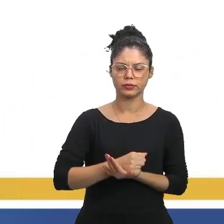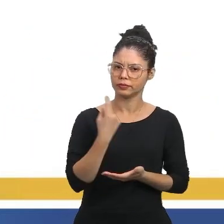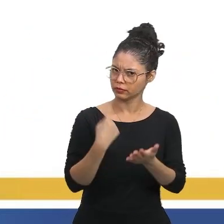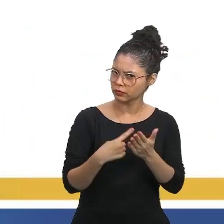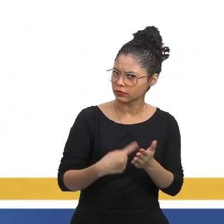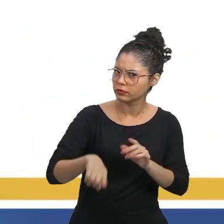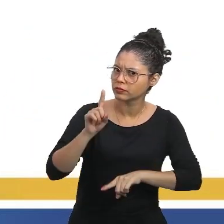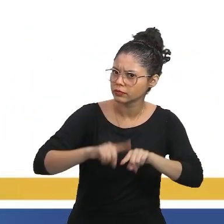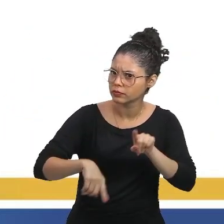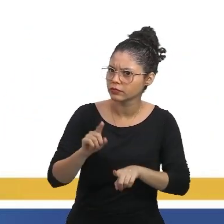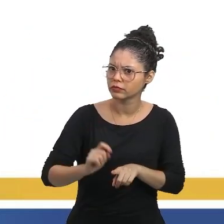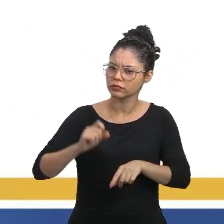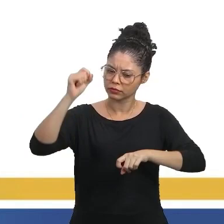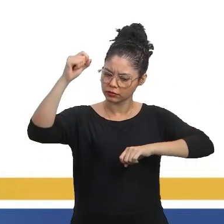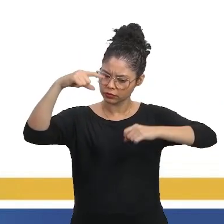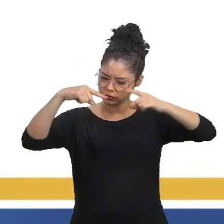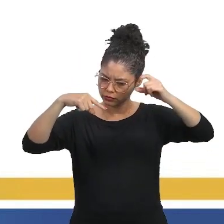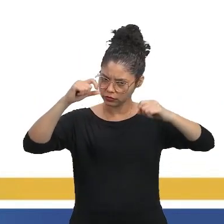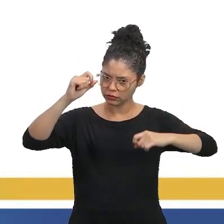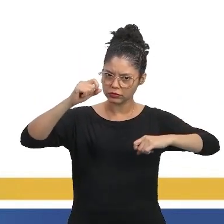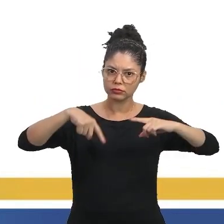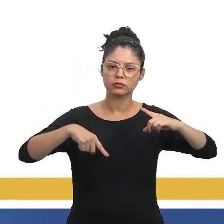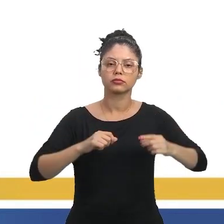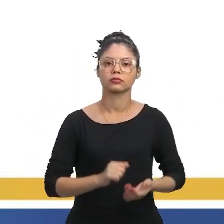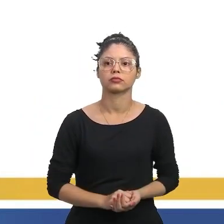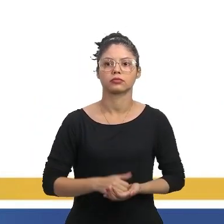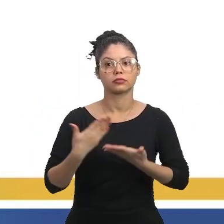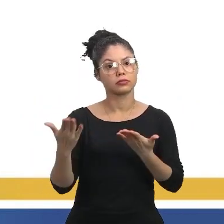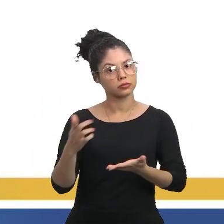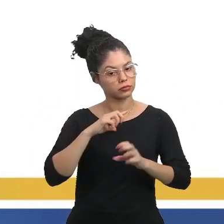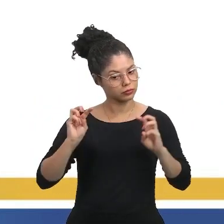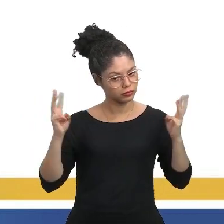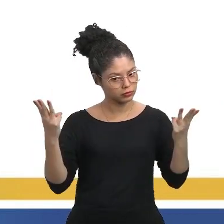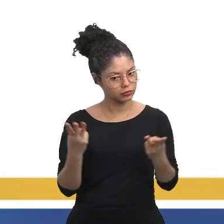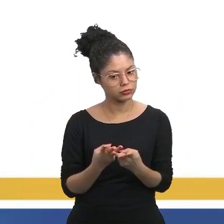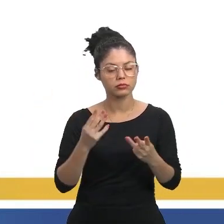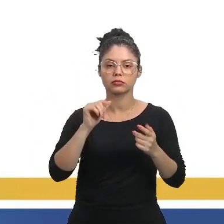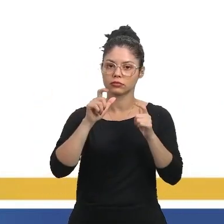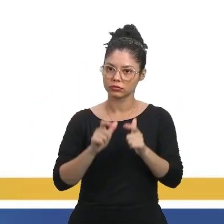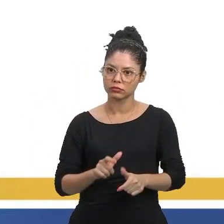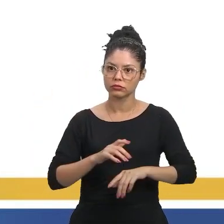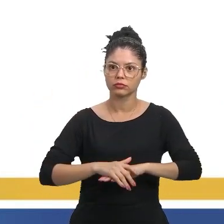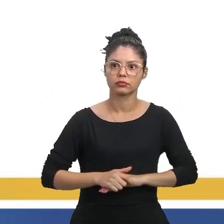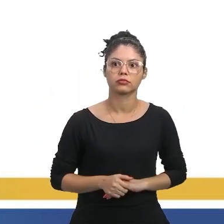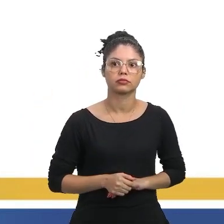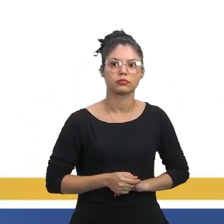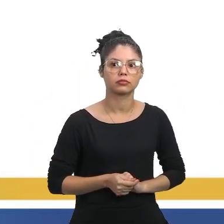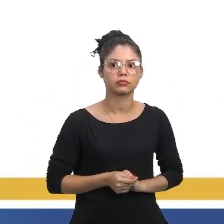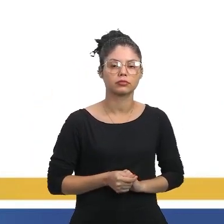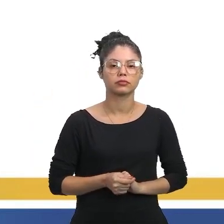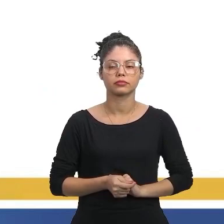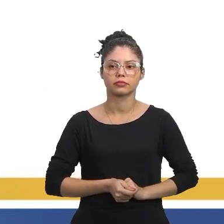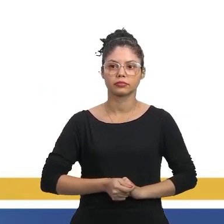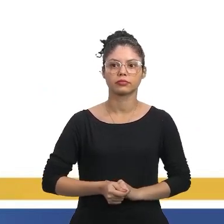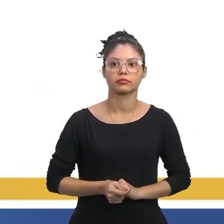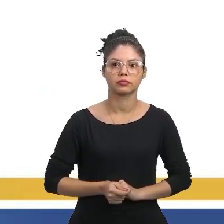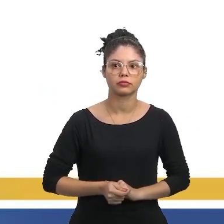considerada matéria, essas gotículas d'água? Ó, tem massa, ocupa um lugar no espaço. Obviamente é